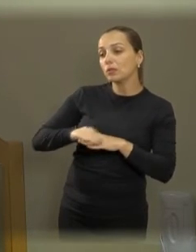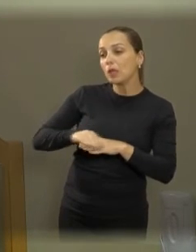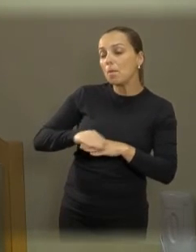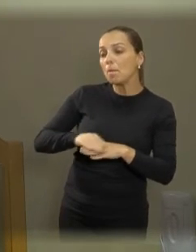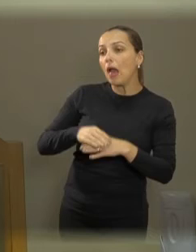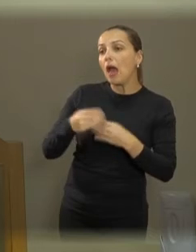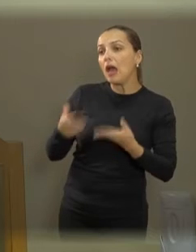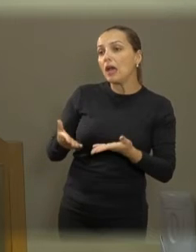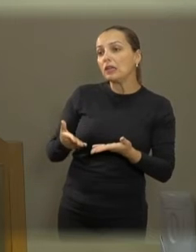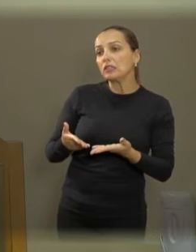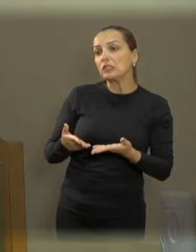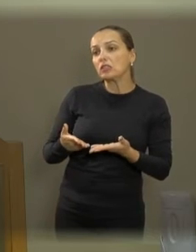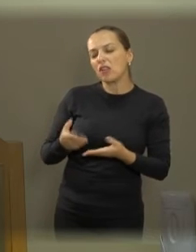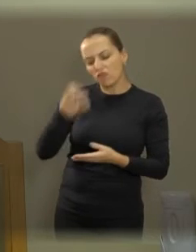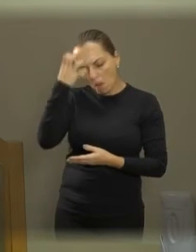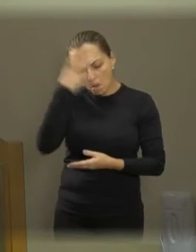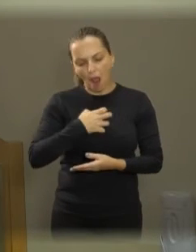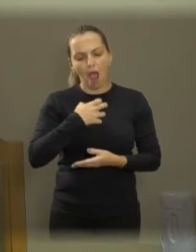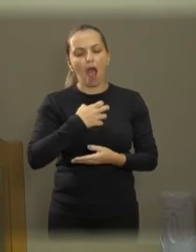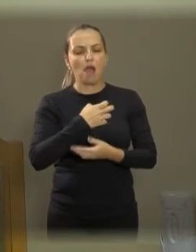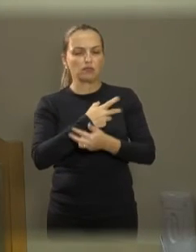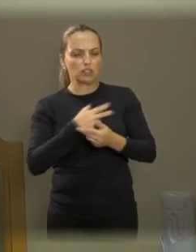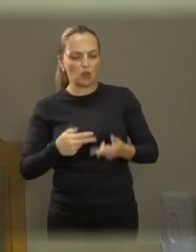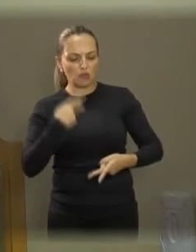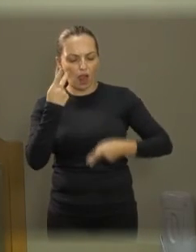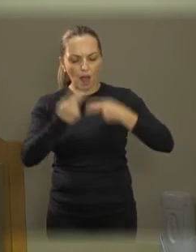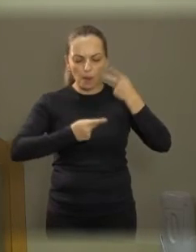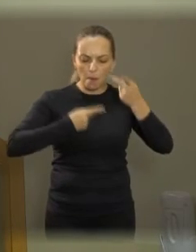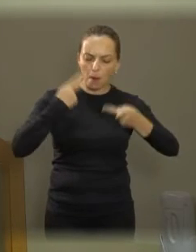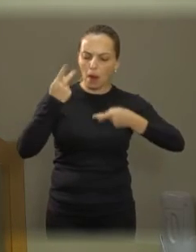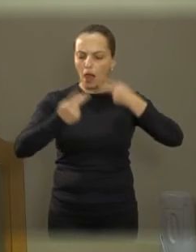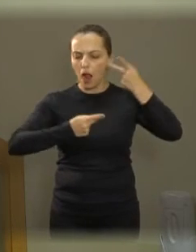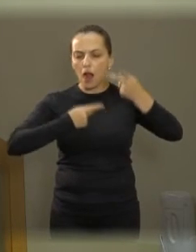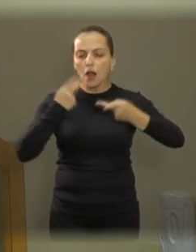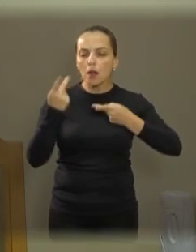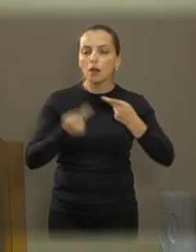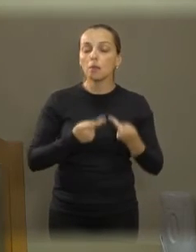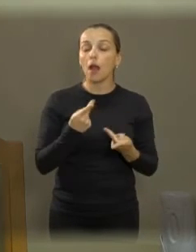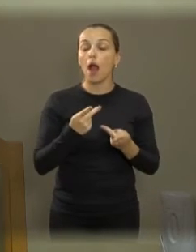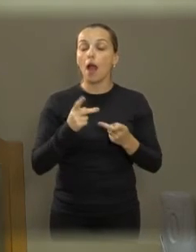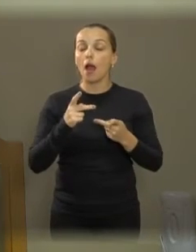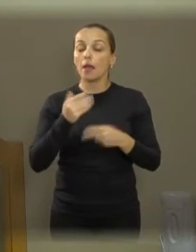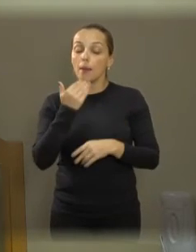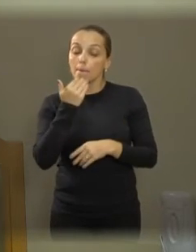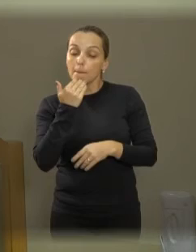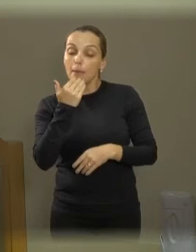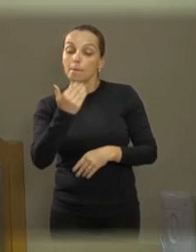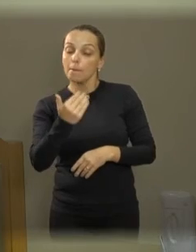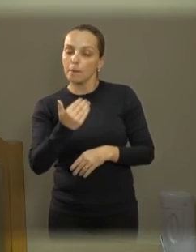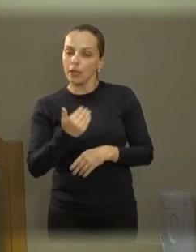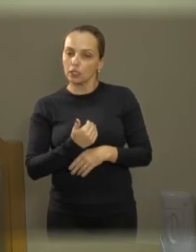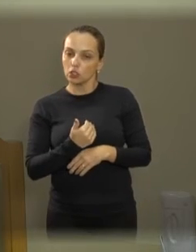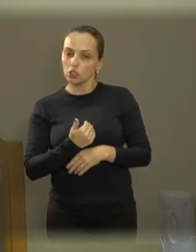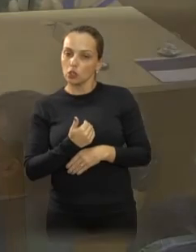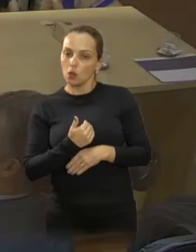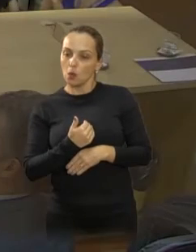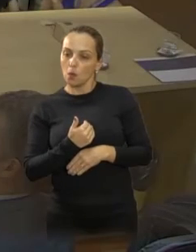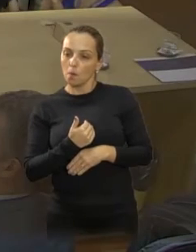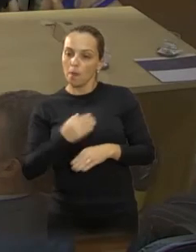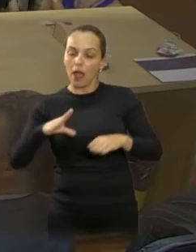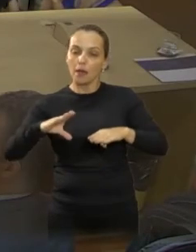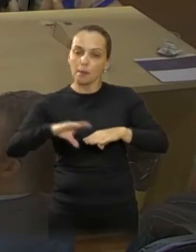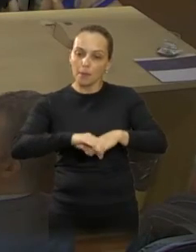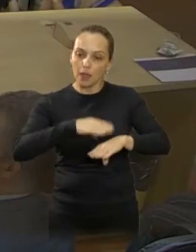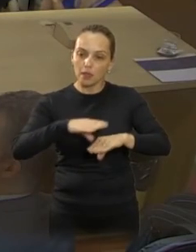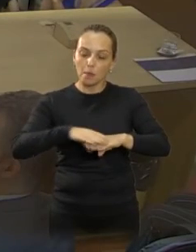Ficou bravo, passou falou um monte lá. E pediu para me entregarem um conga. Ele falou,